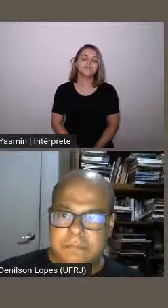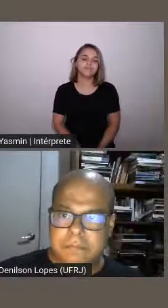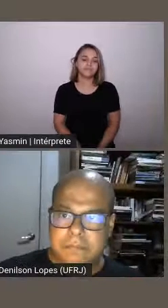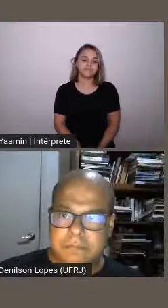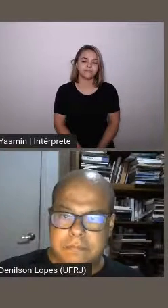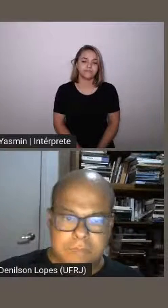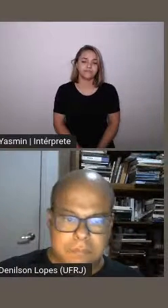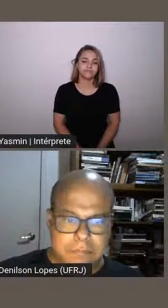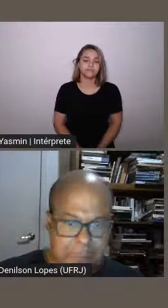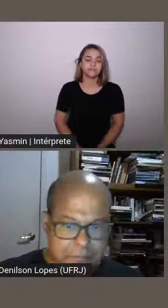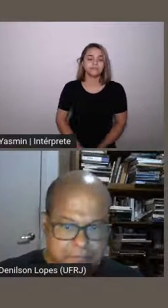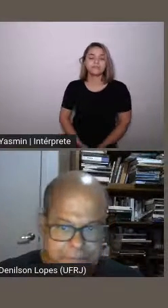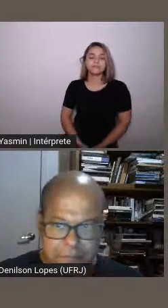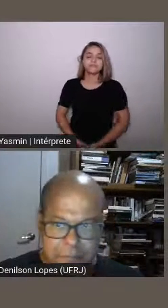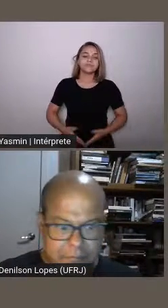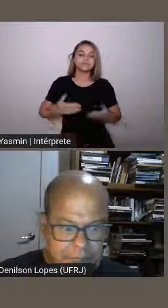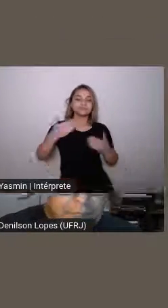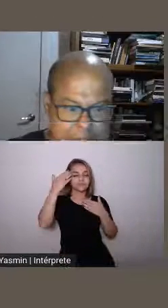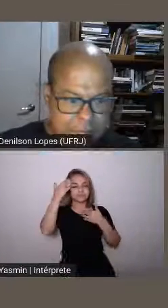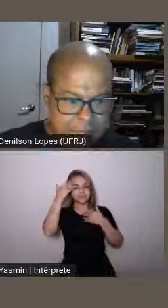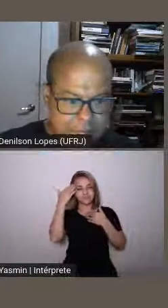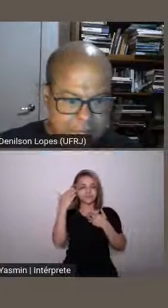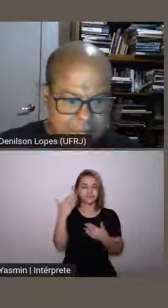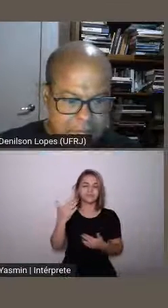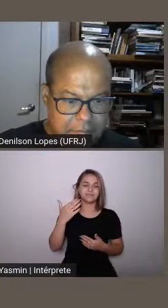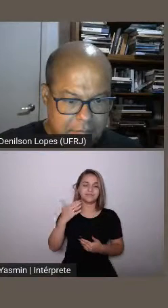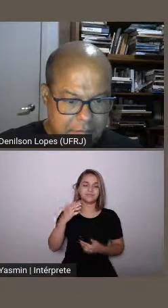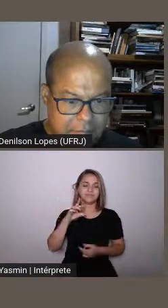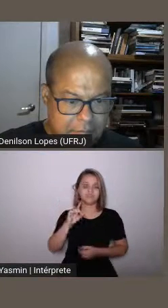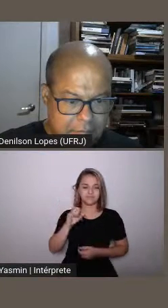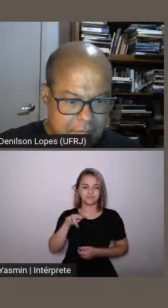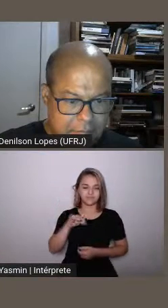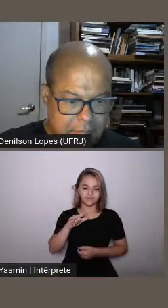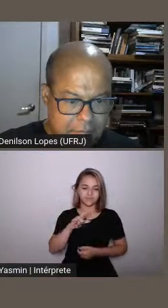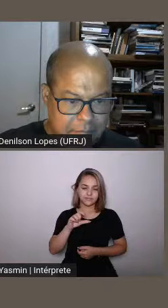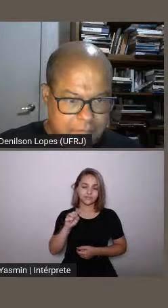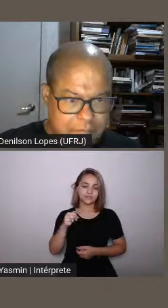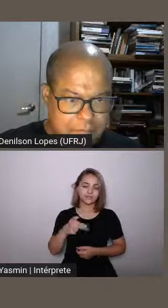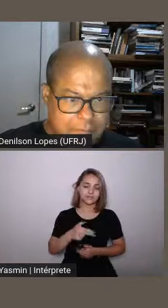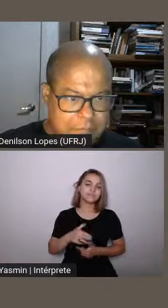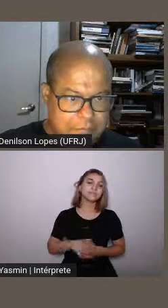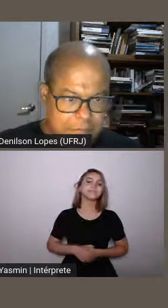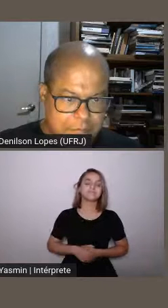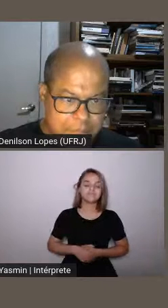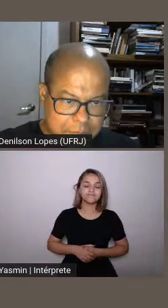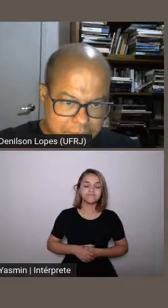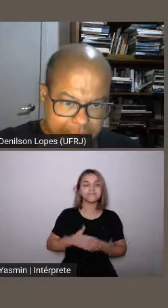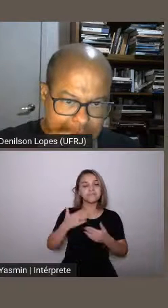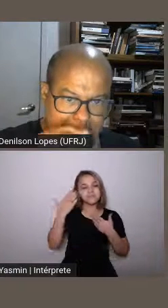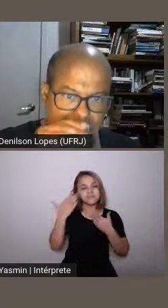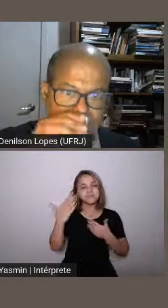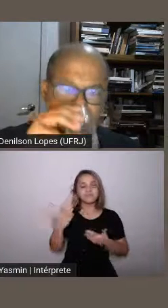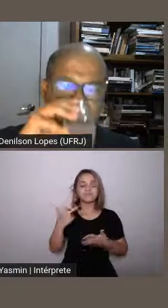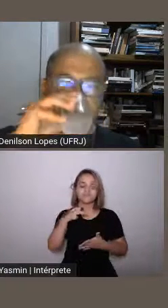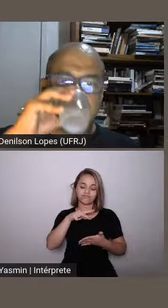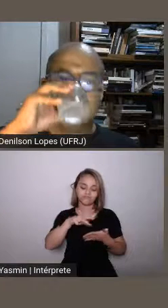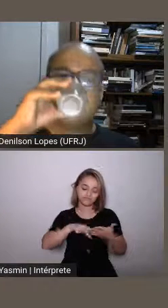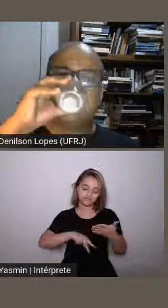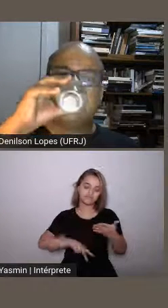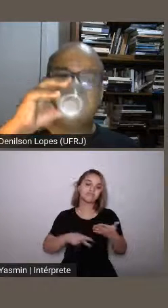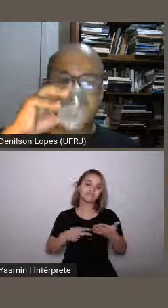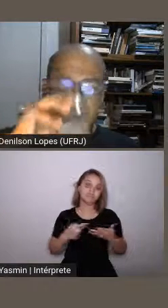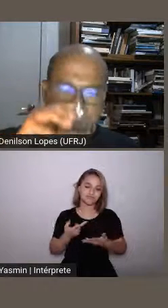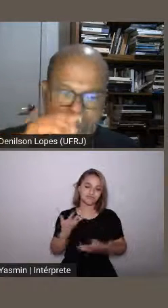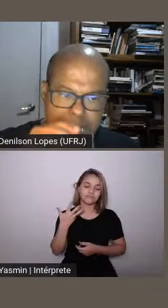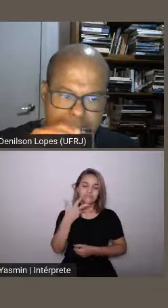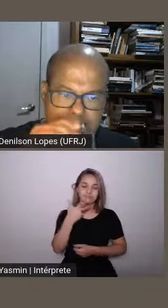Muito obrigada, Denilson. Muito obrigada por essa bela, enfim, leitura e provocação, né, para a